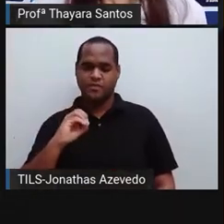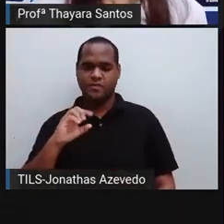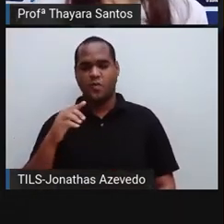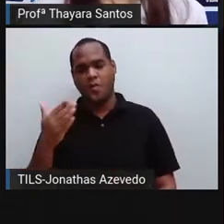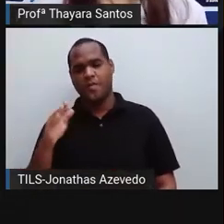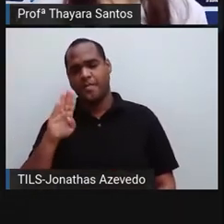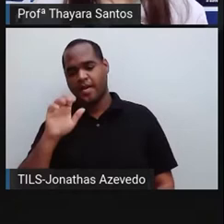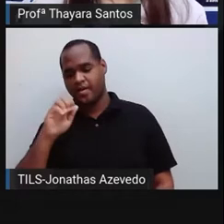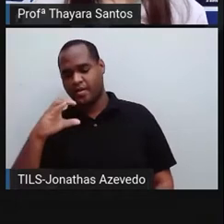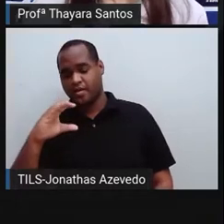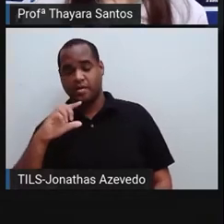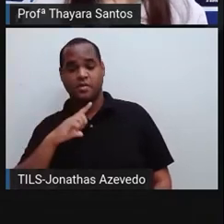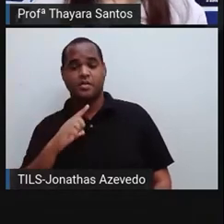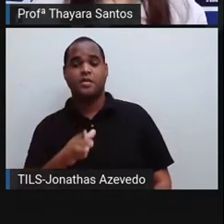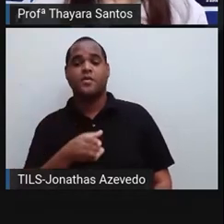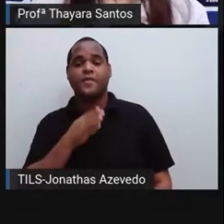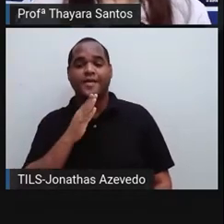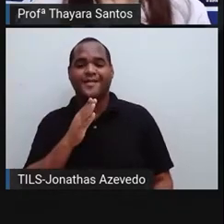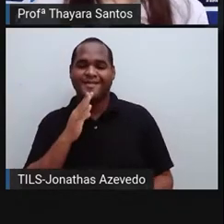gente.